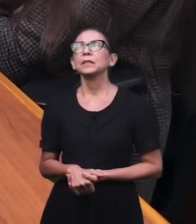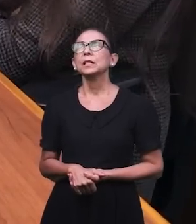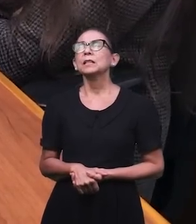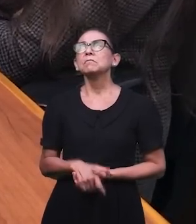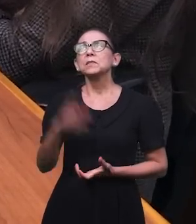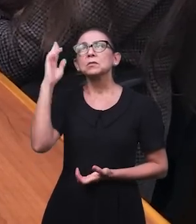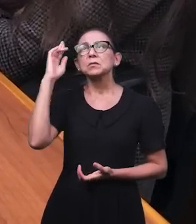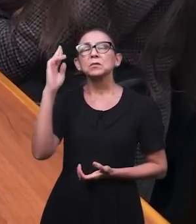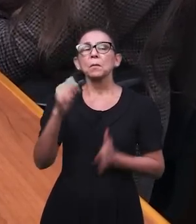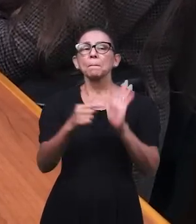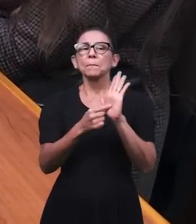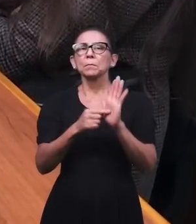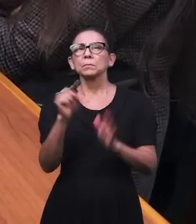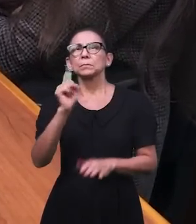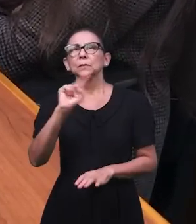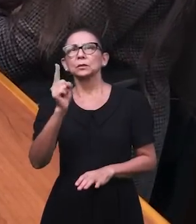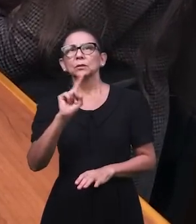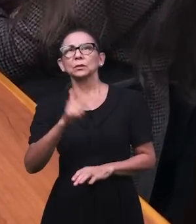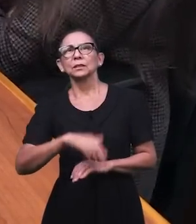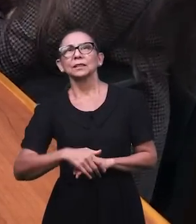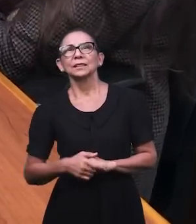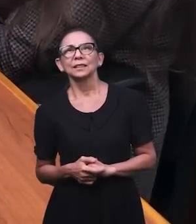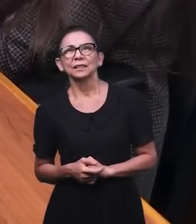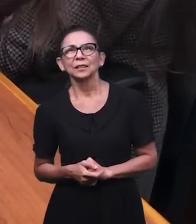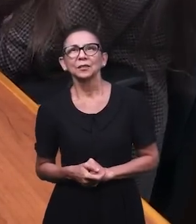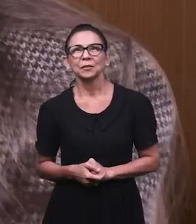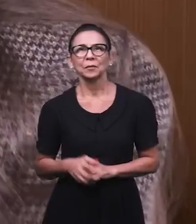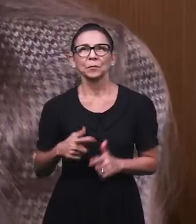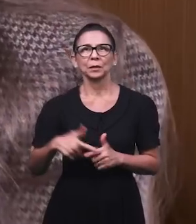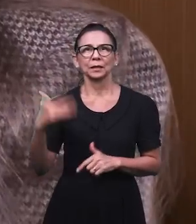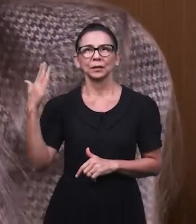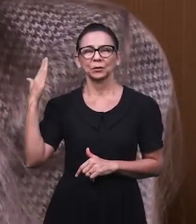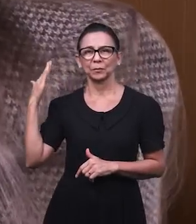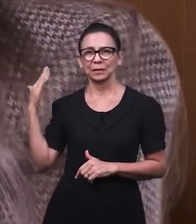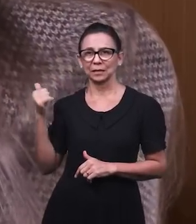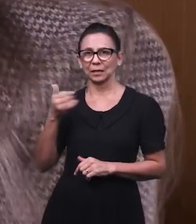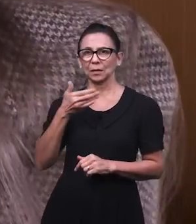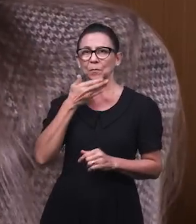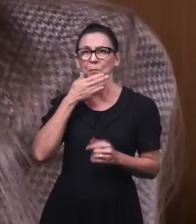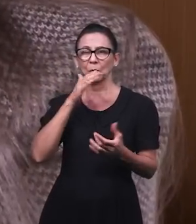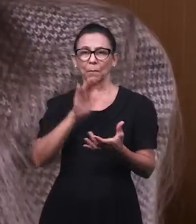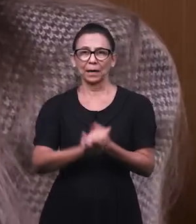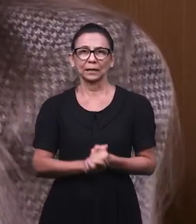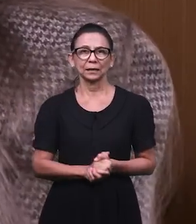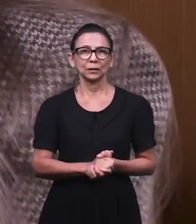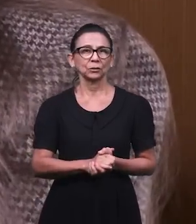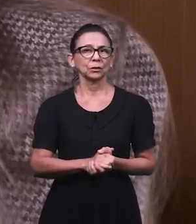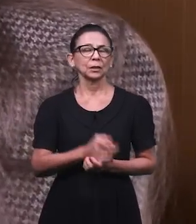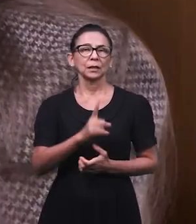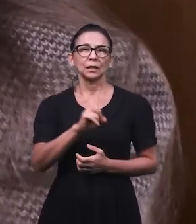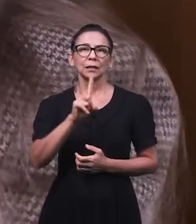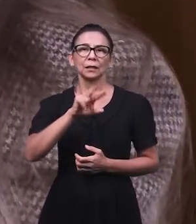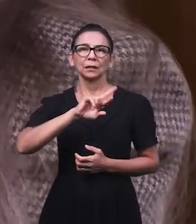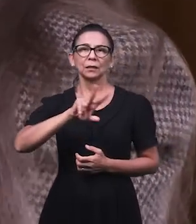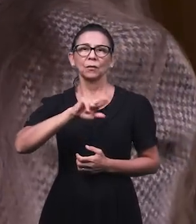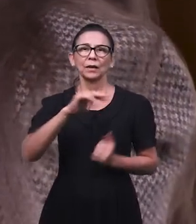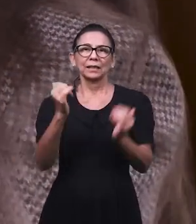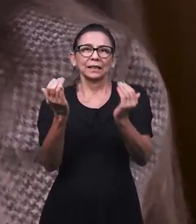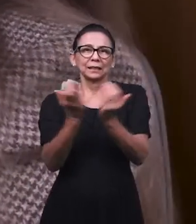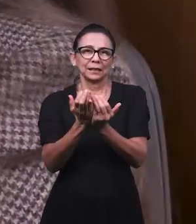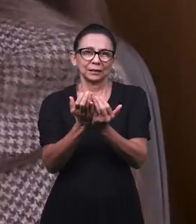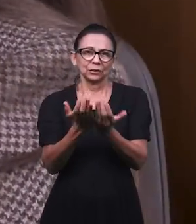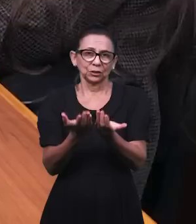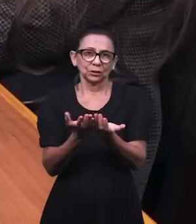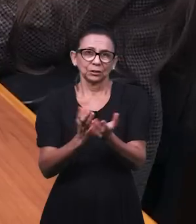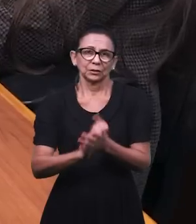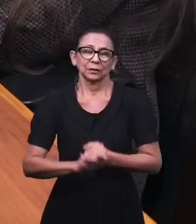Graças a Deus que o Senhor me mostrou. Porque na época, meu marido não era convertido. Se o Senhor tivesse me mostrado naquela época, eu acredito que eu teria tomado um